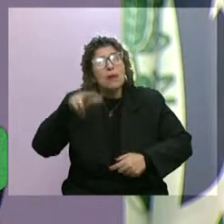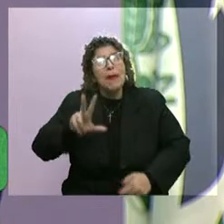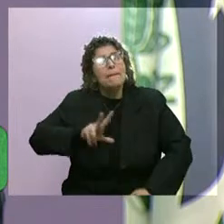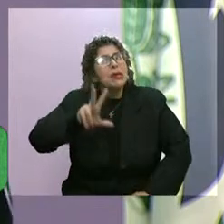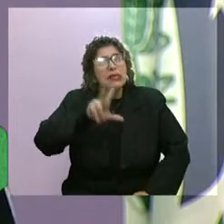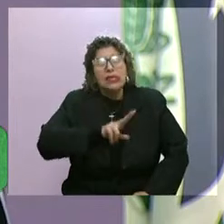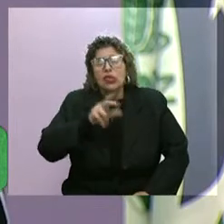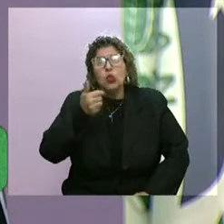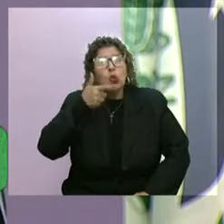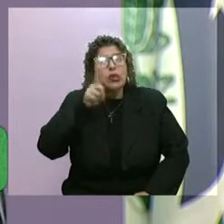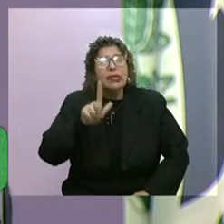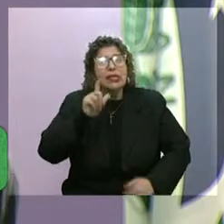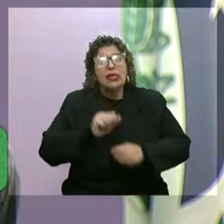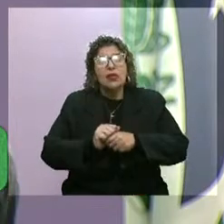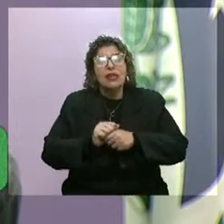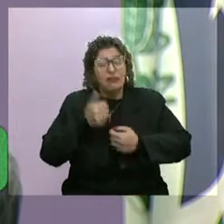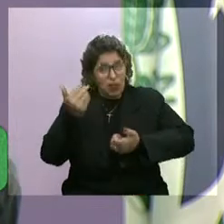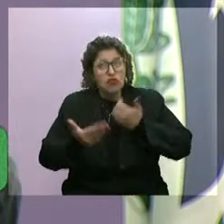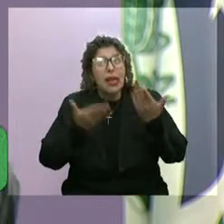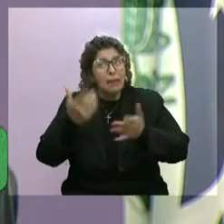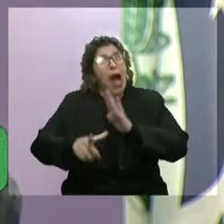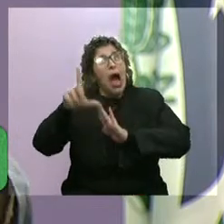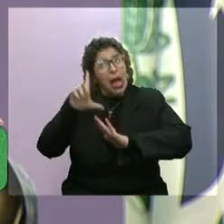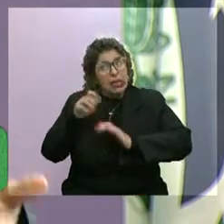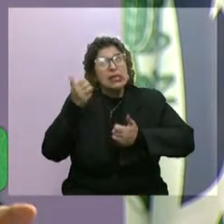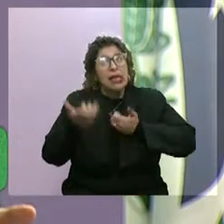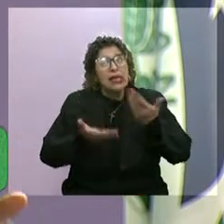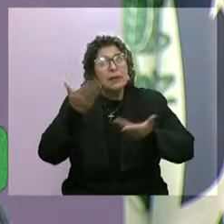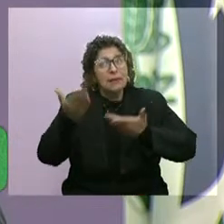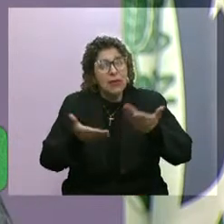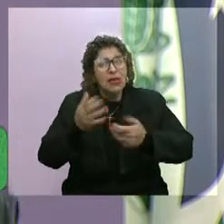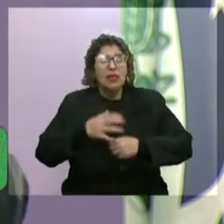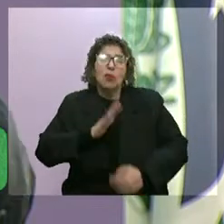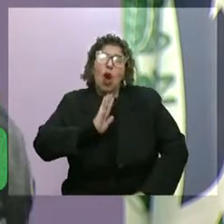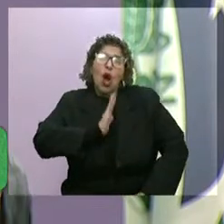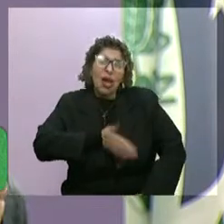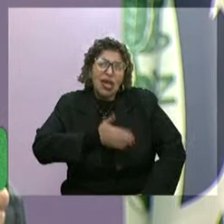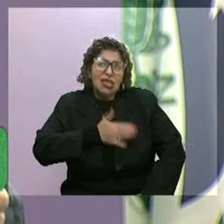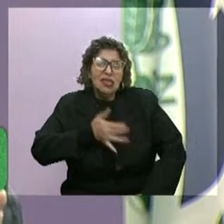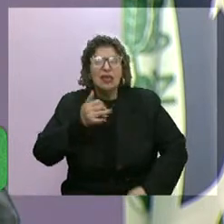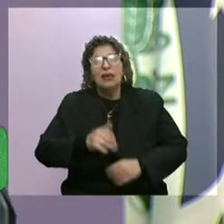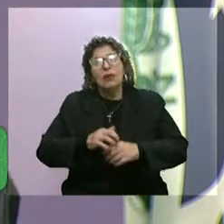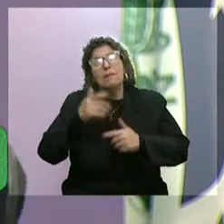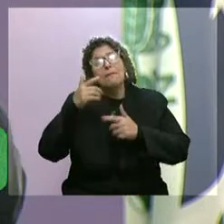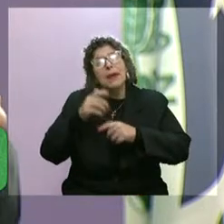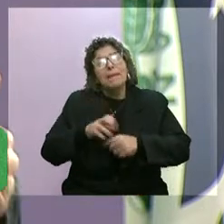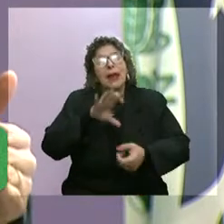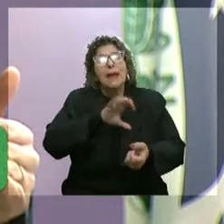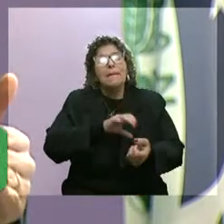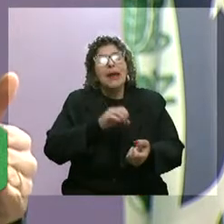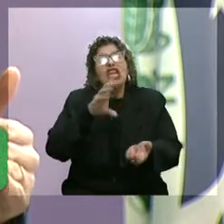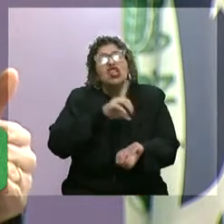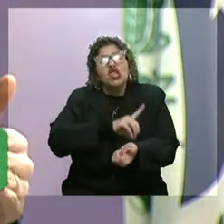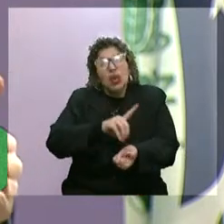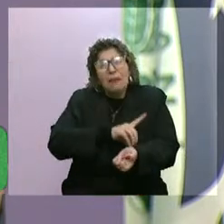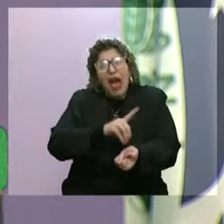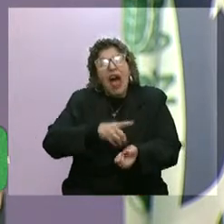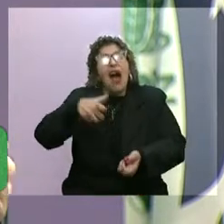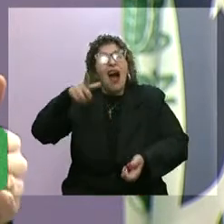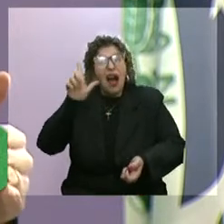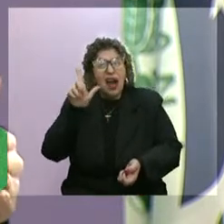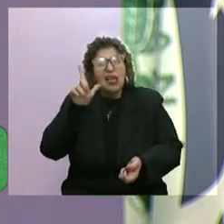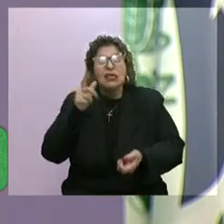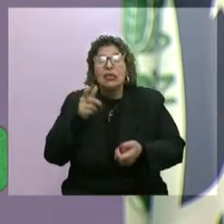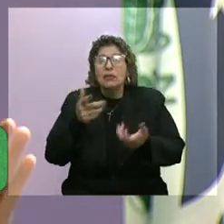fazia tratamento de saúde preventivo para o coração, preventivo para diabetes, preventivo para alguma coisa, e